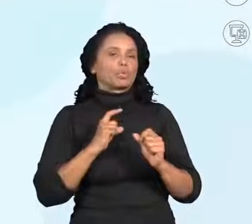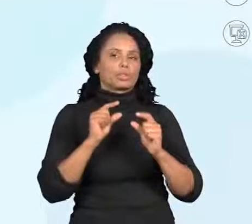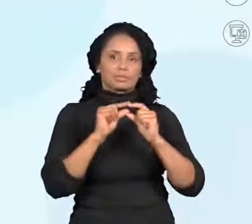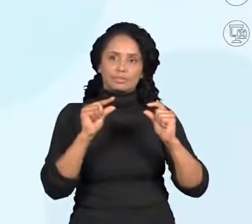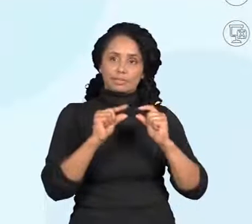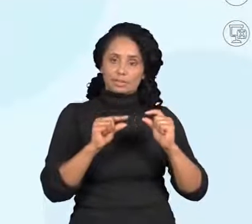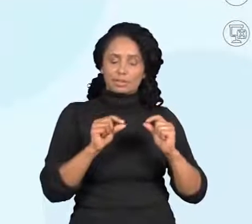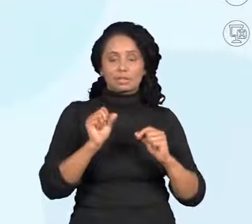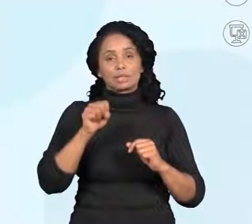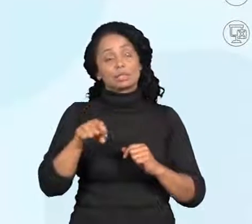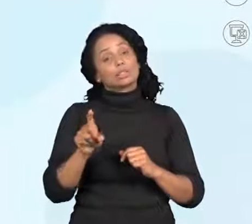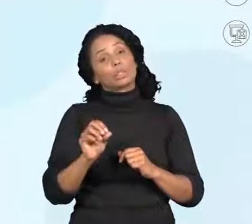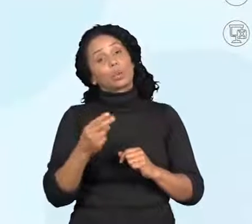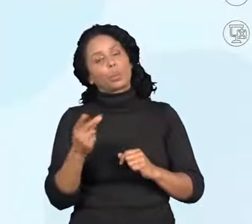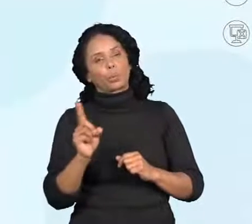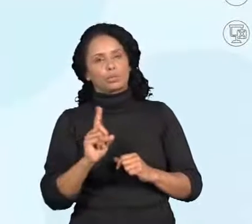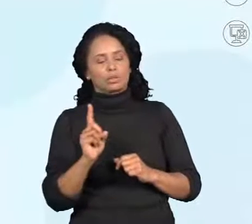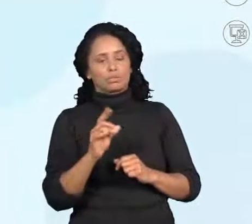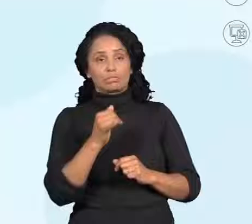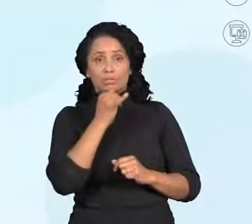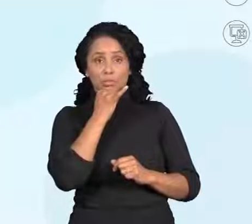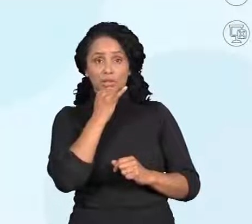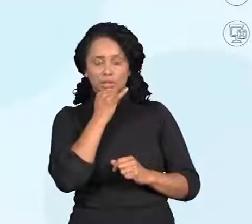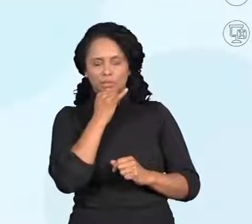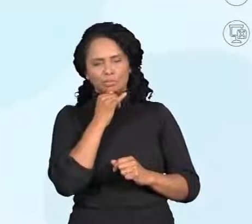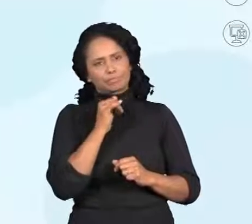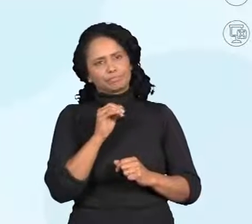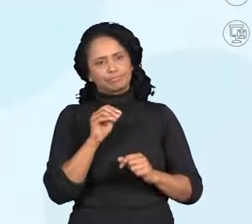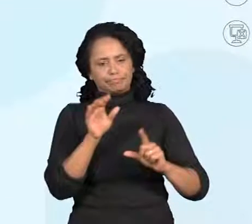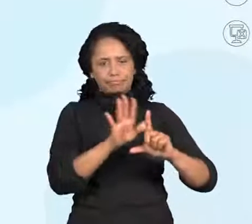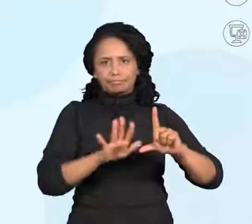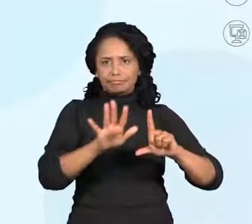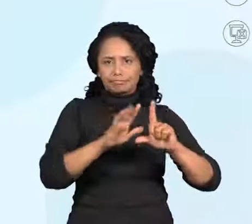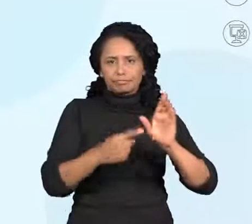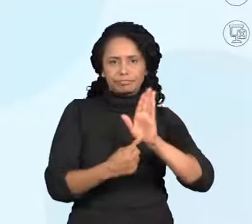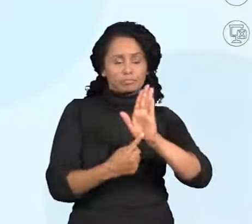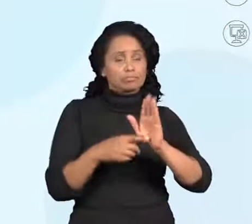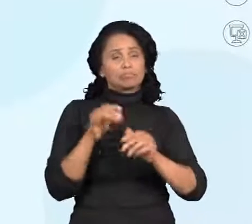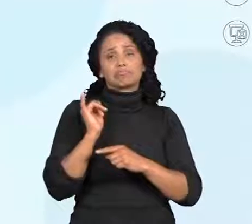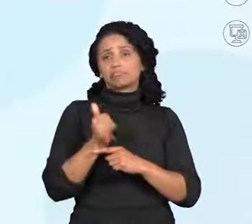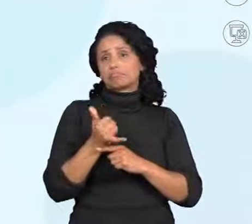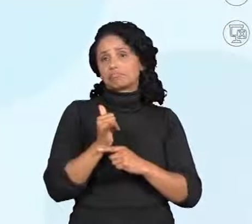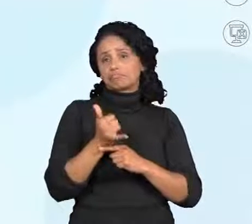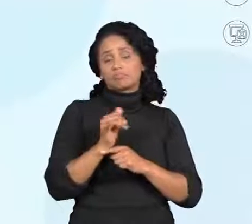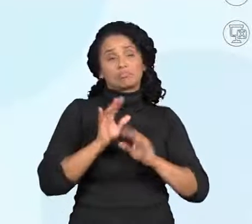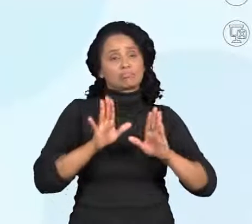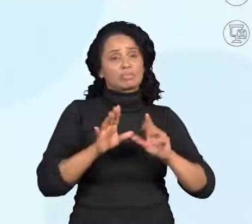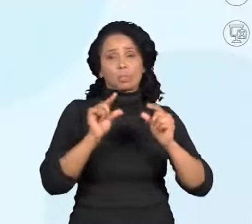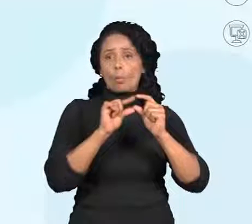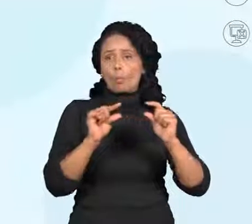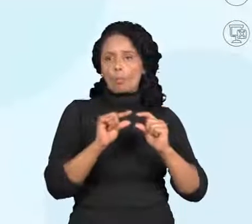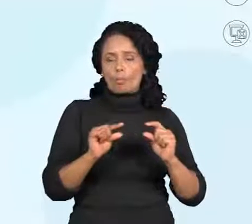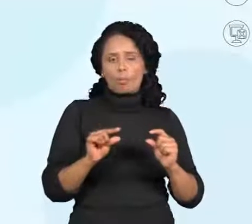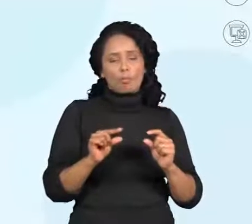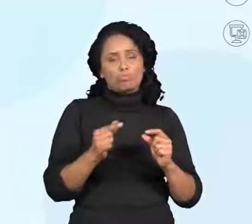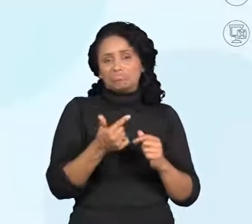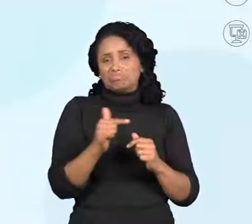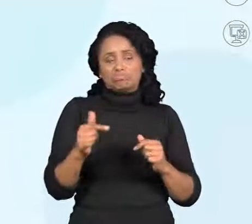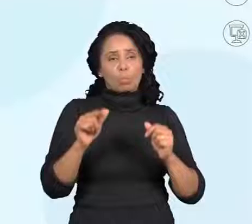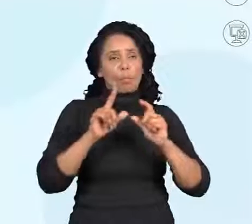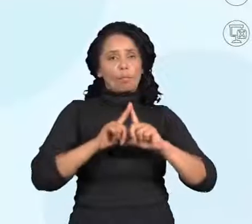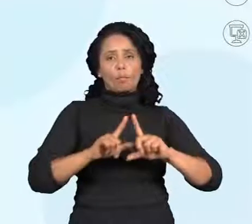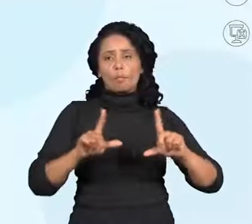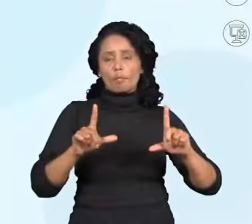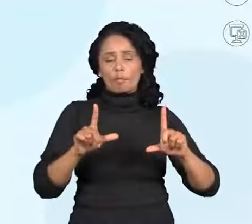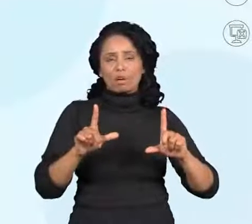verbais. Essa tirinha aí, por exemplo, está contando uma história e Sim. sem texto. Então, não necessariamente uma